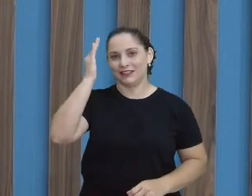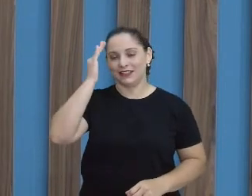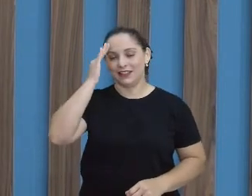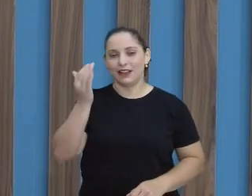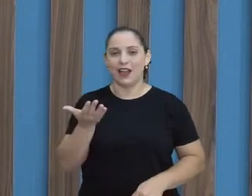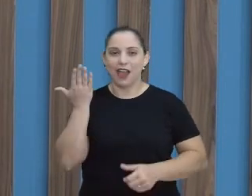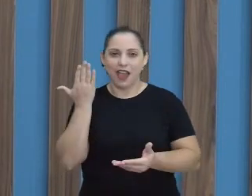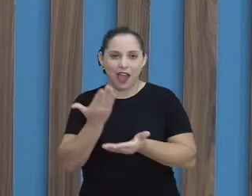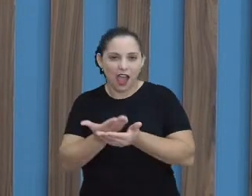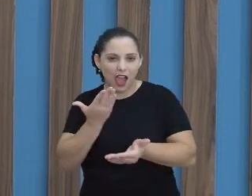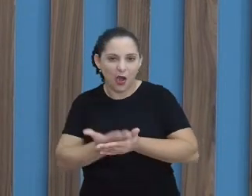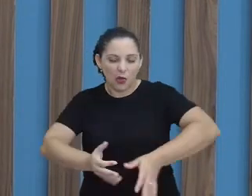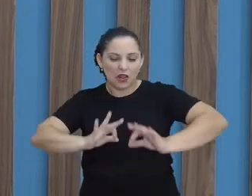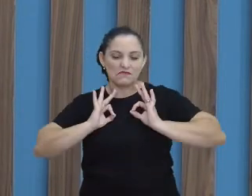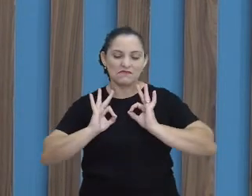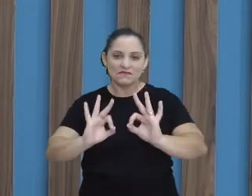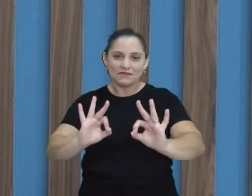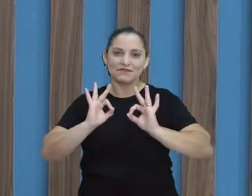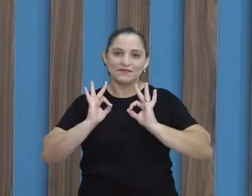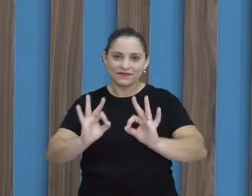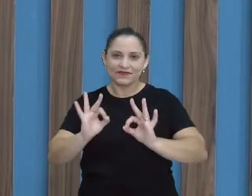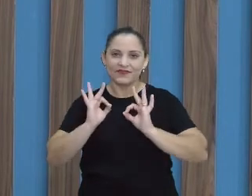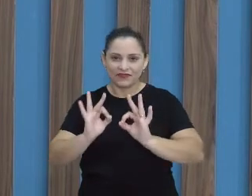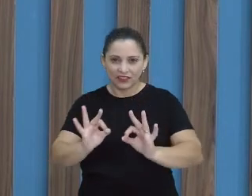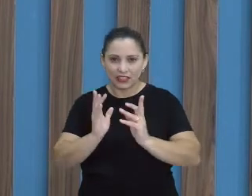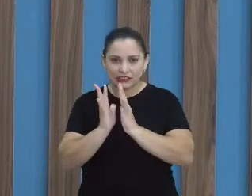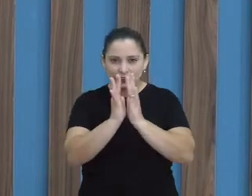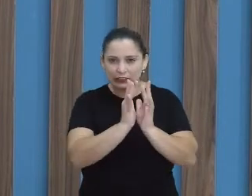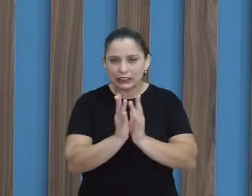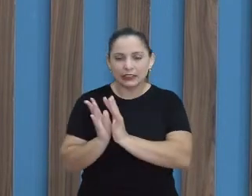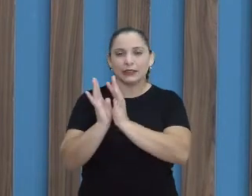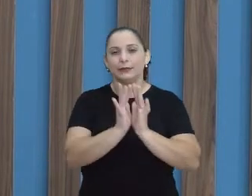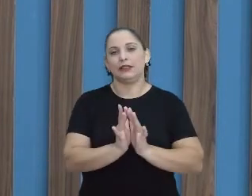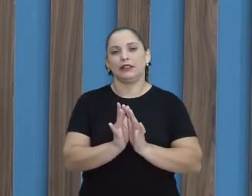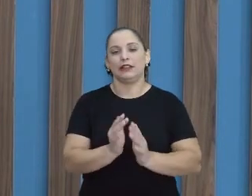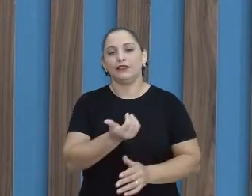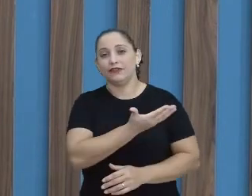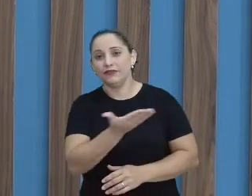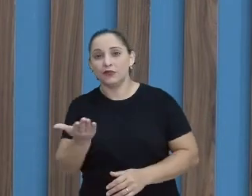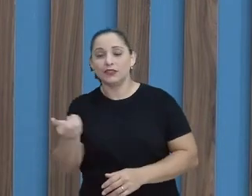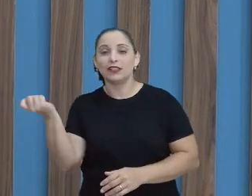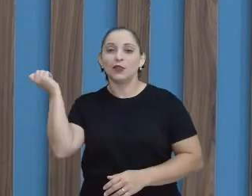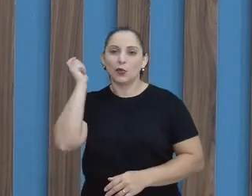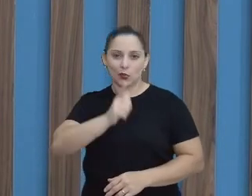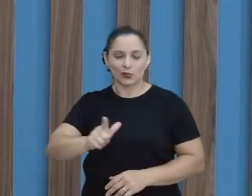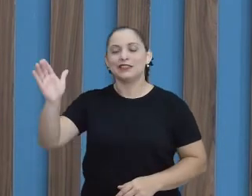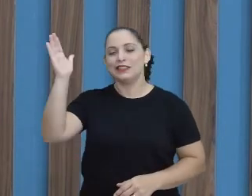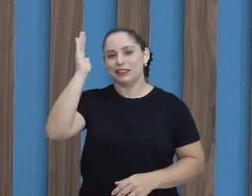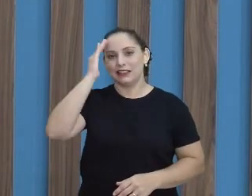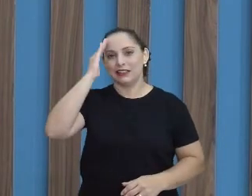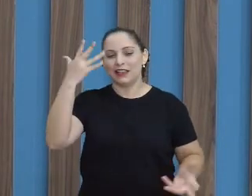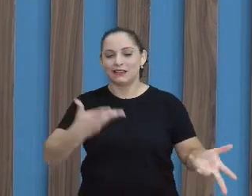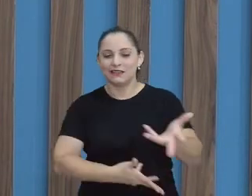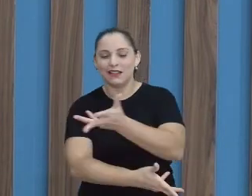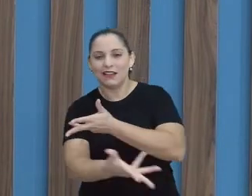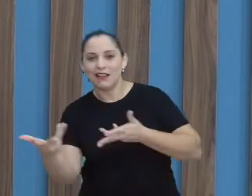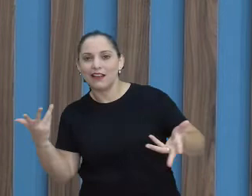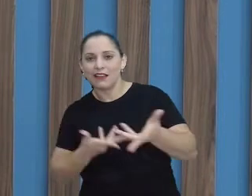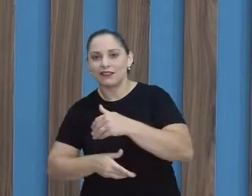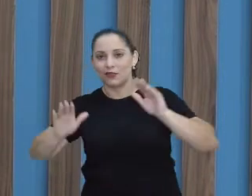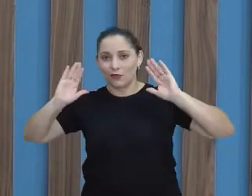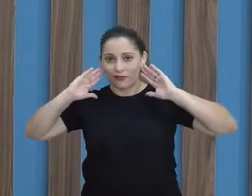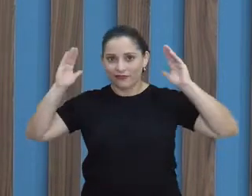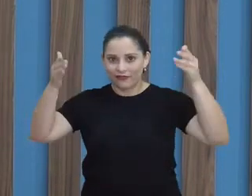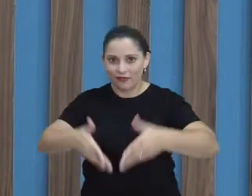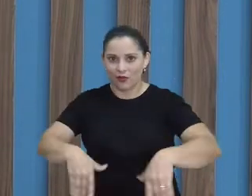uma aula top de verdade, bem didática, para que você consiga entender essa relação aí voltada